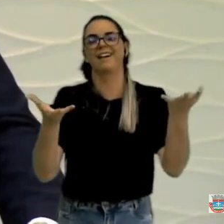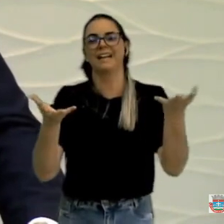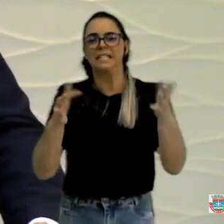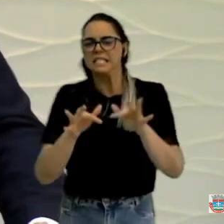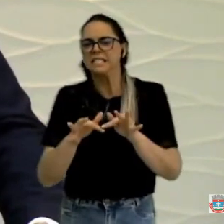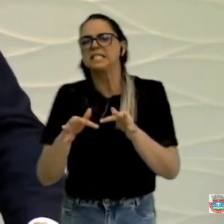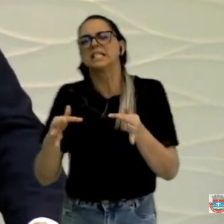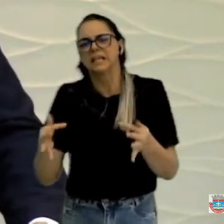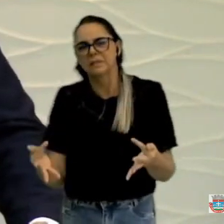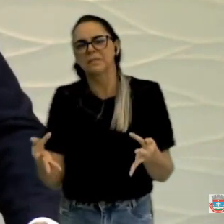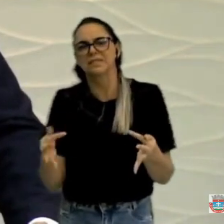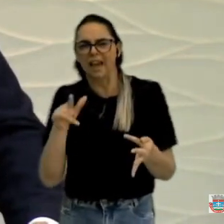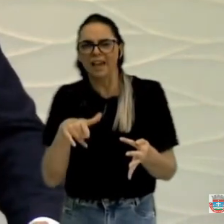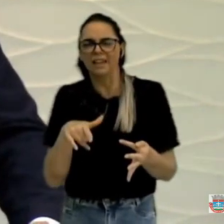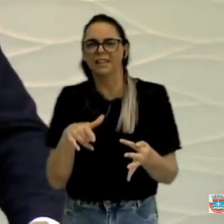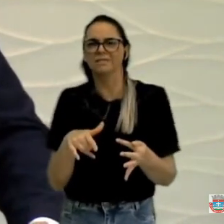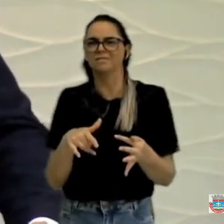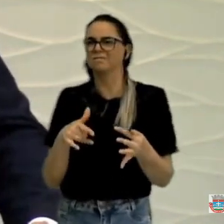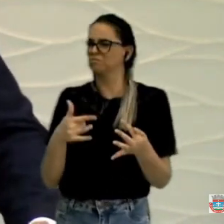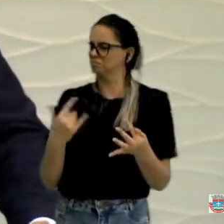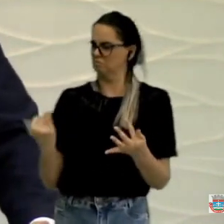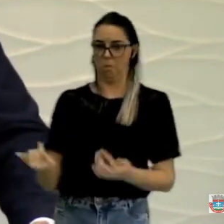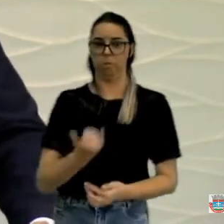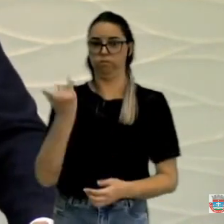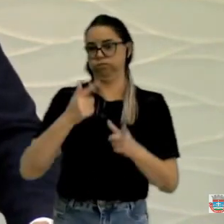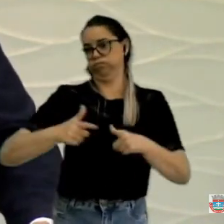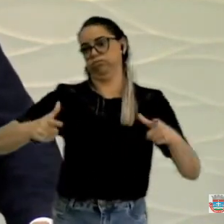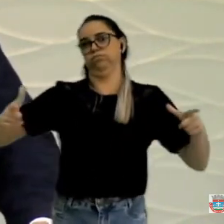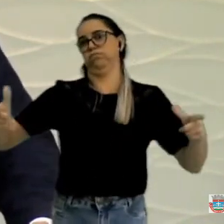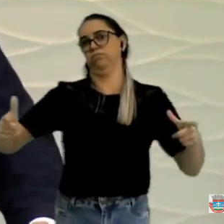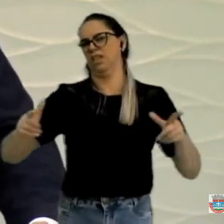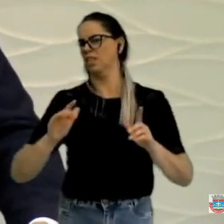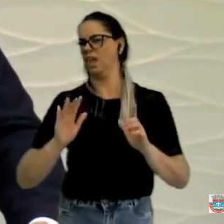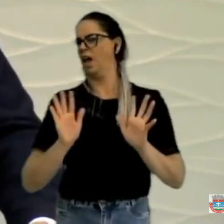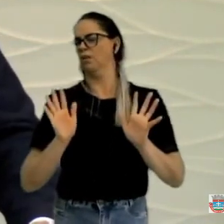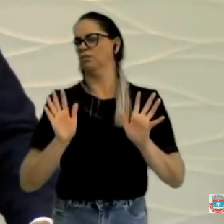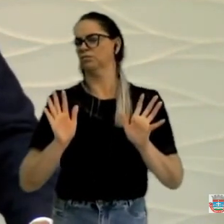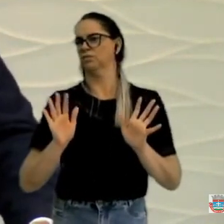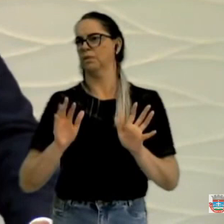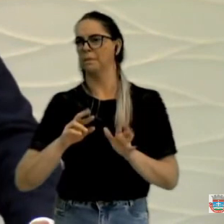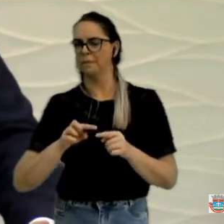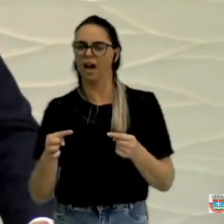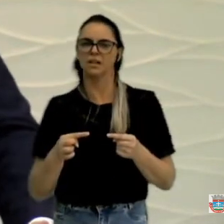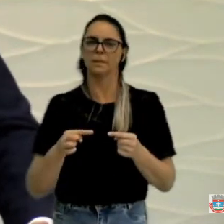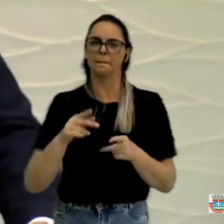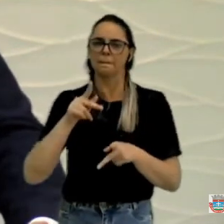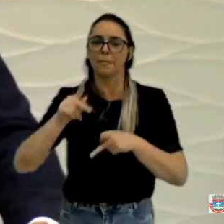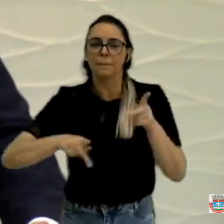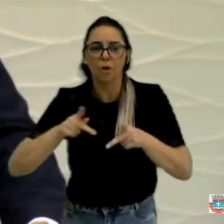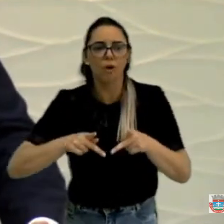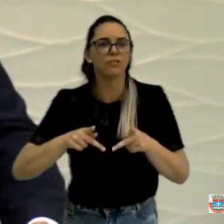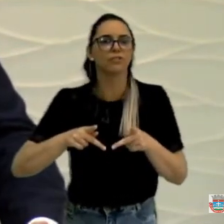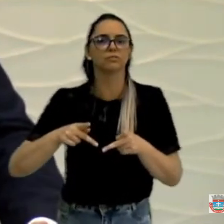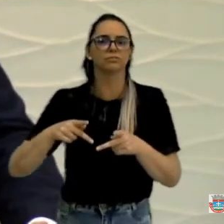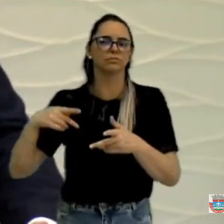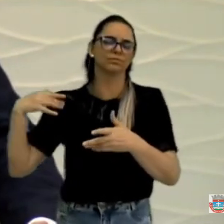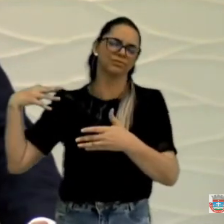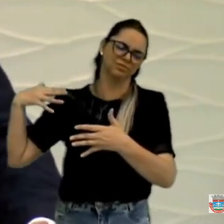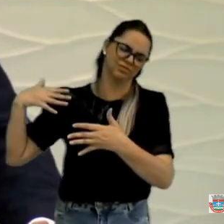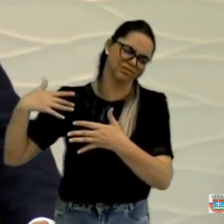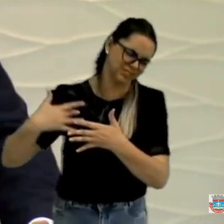gente reconhece que às vezes não são nem tão grandes obras, mas é porque as pessoas passaram muito tempo sem ver nada da gestão